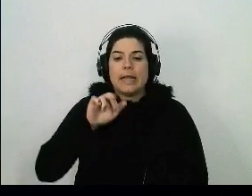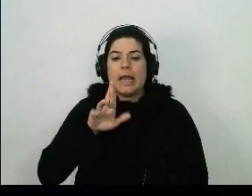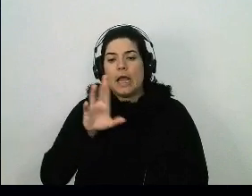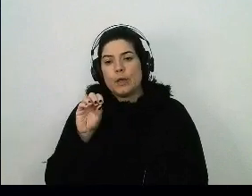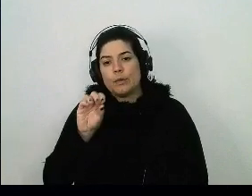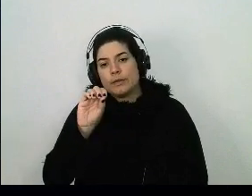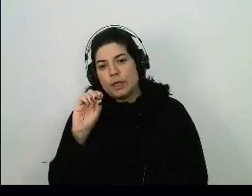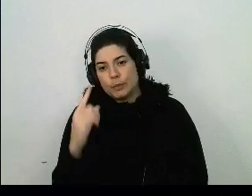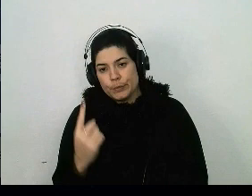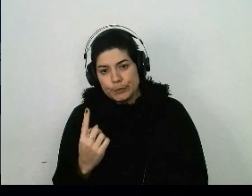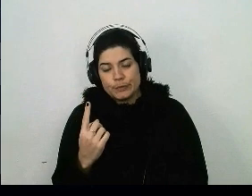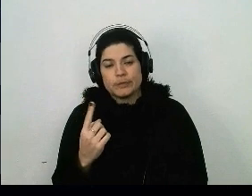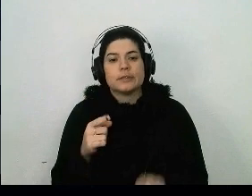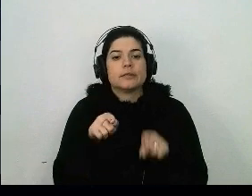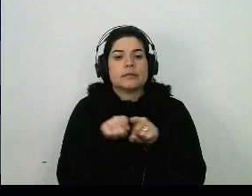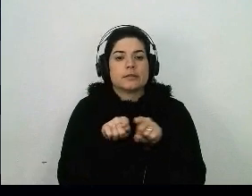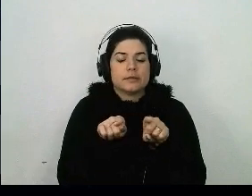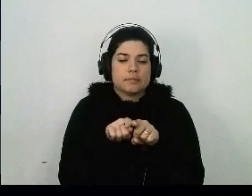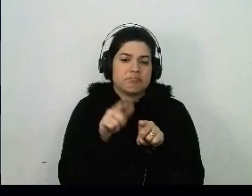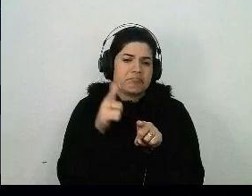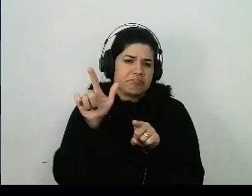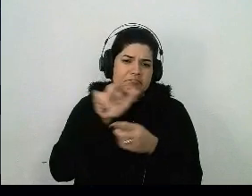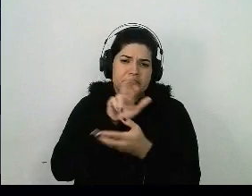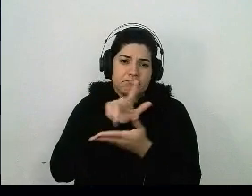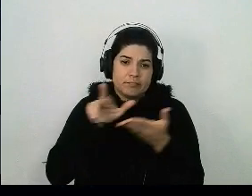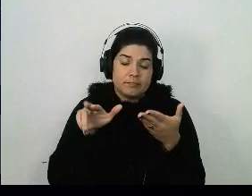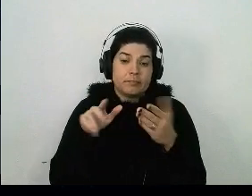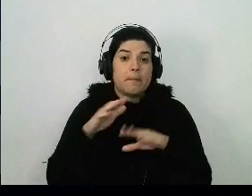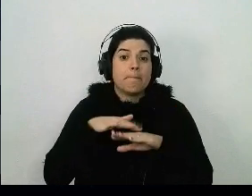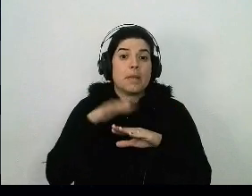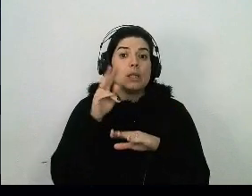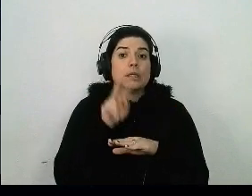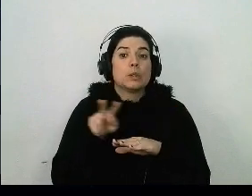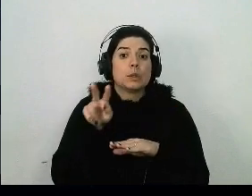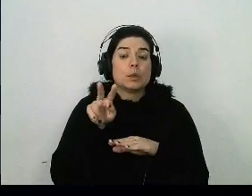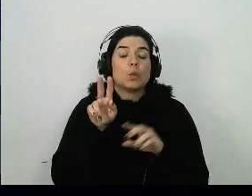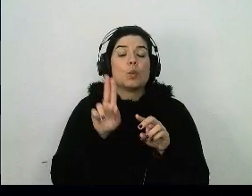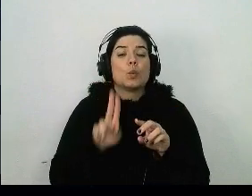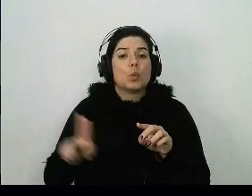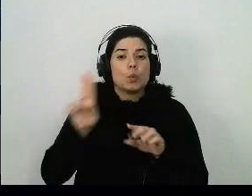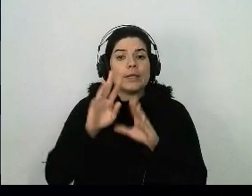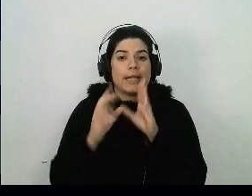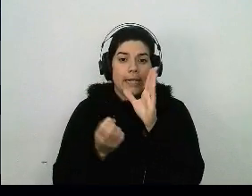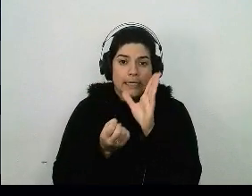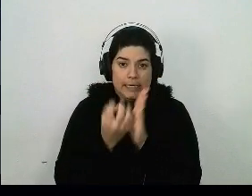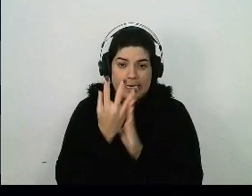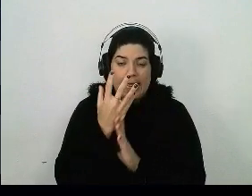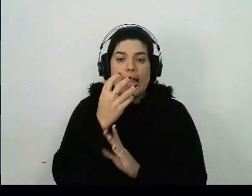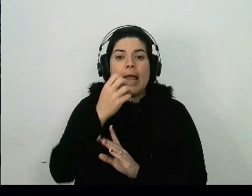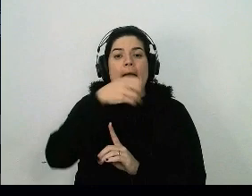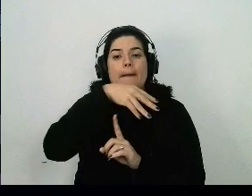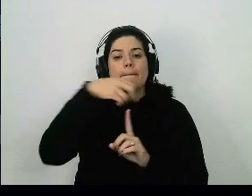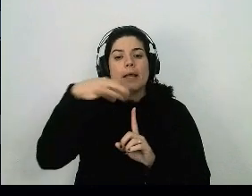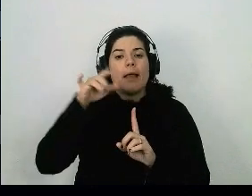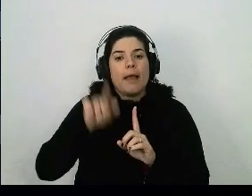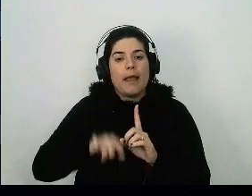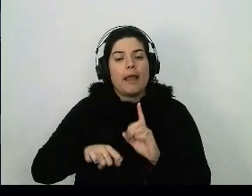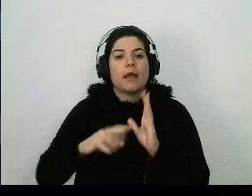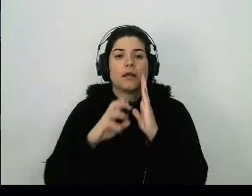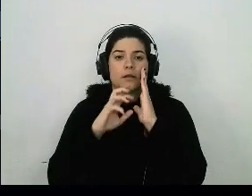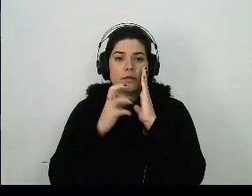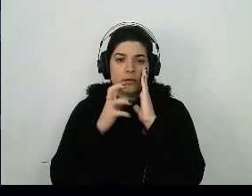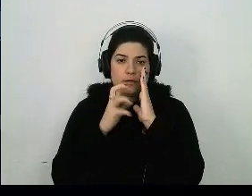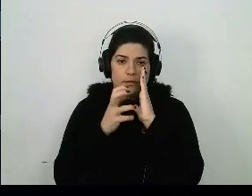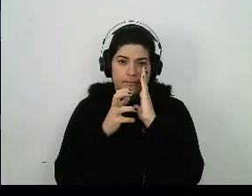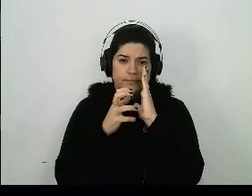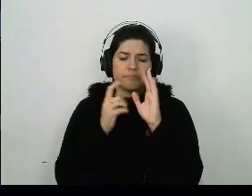Pact. E o mais comum, quando a gente utiliza, quando a gente cria nossas aplicações, é trabalhar com banco de dados, porque